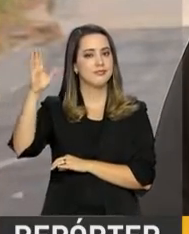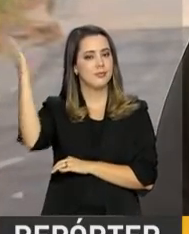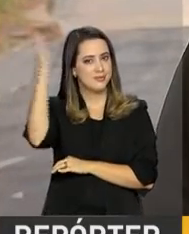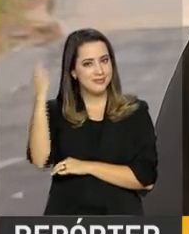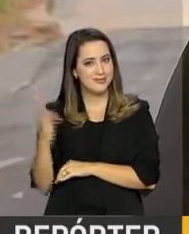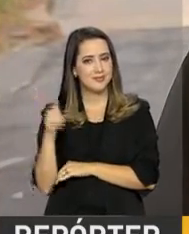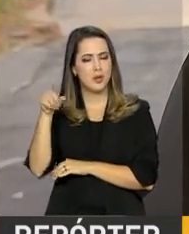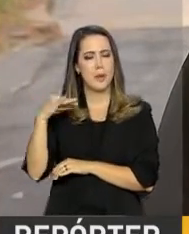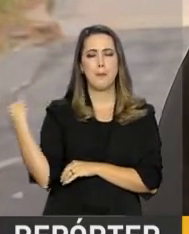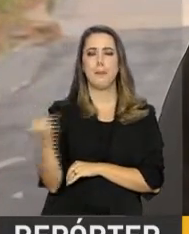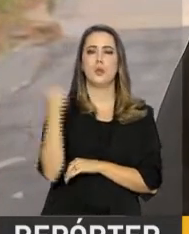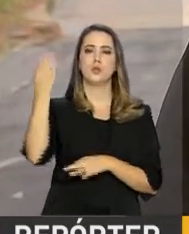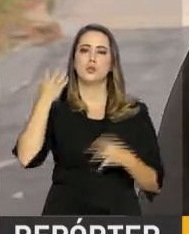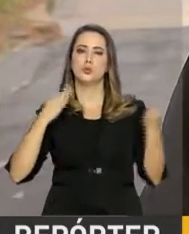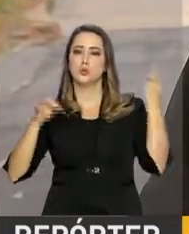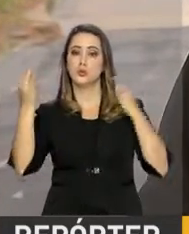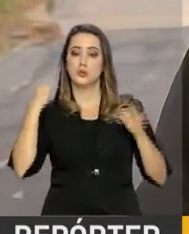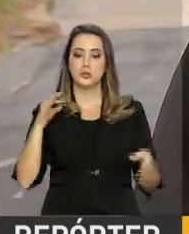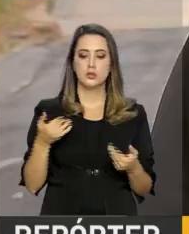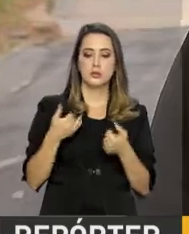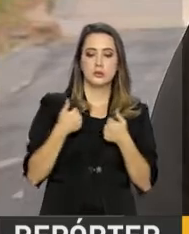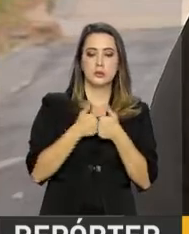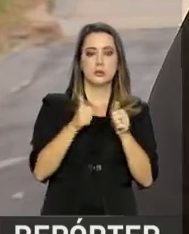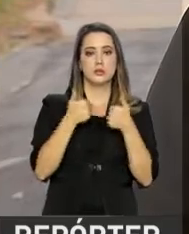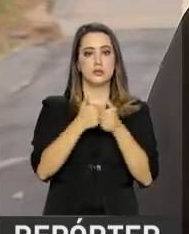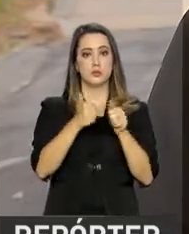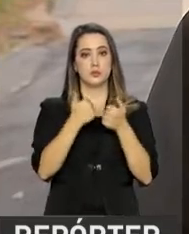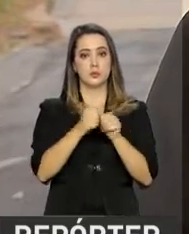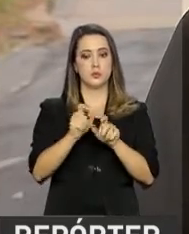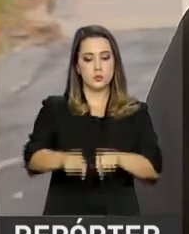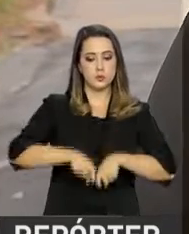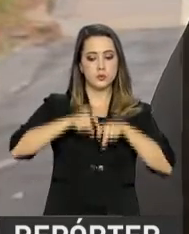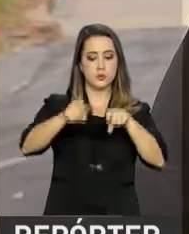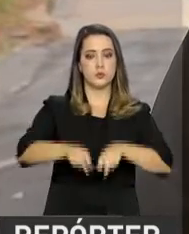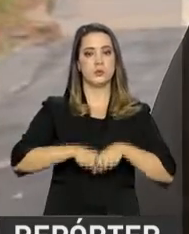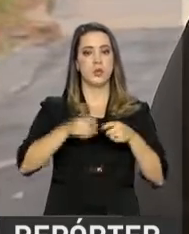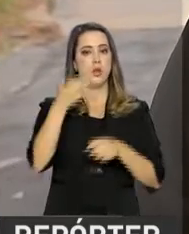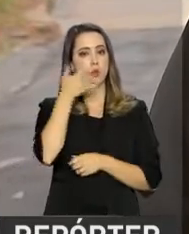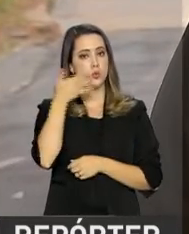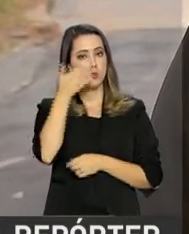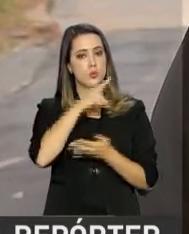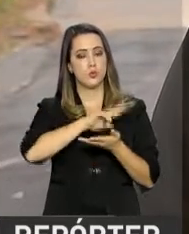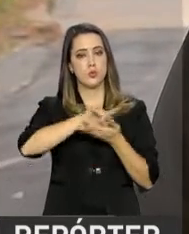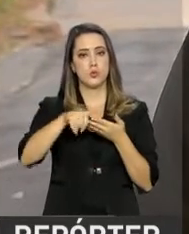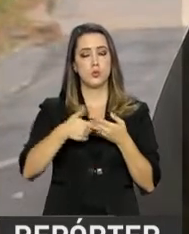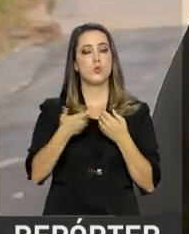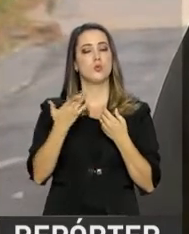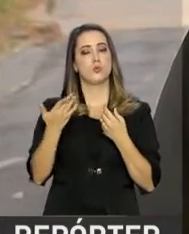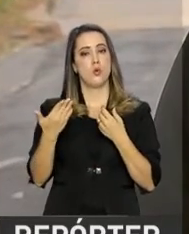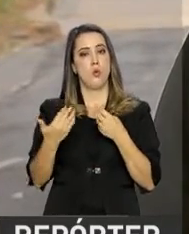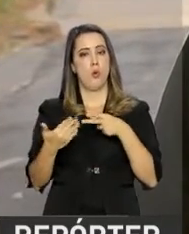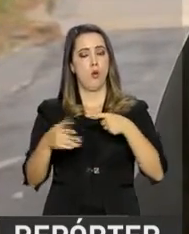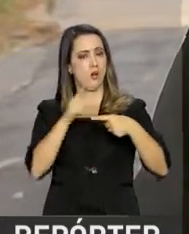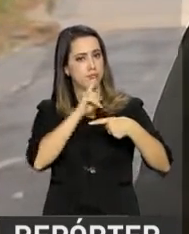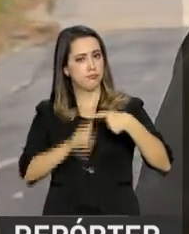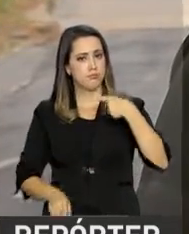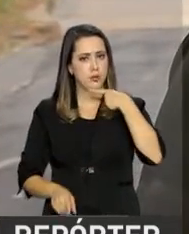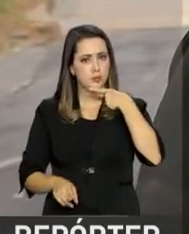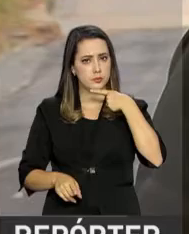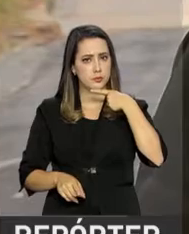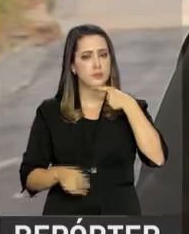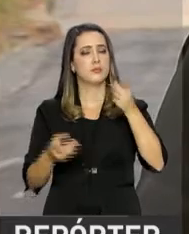fundamental para o turismo e para o escoamento da produção agroindustrial de açúcar e álcool da região como a entrega